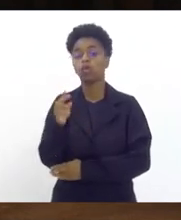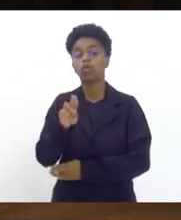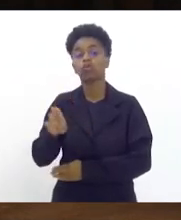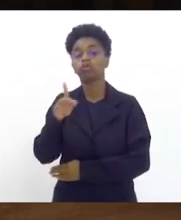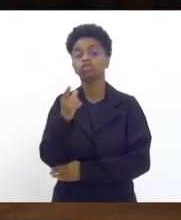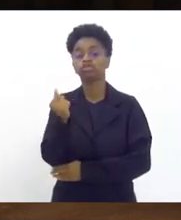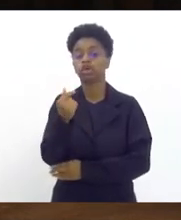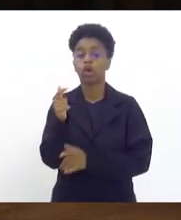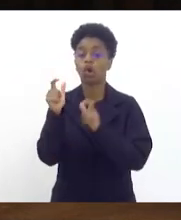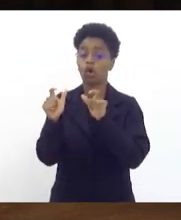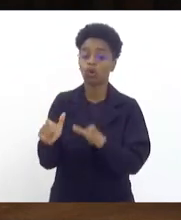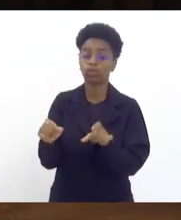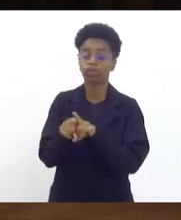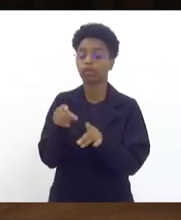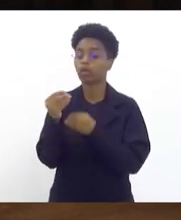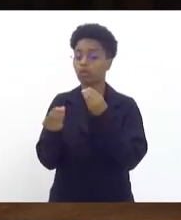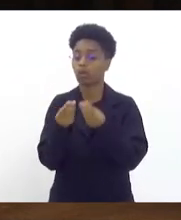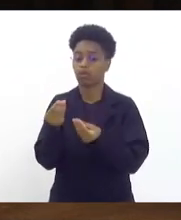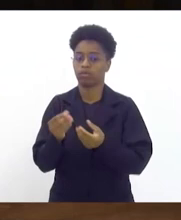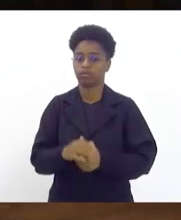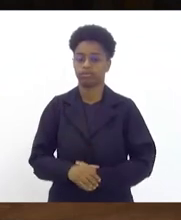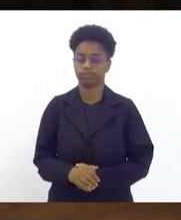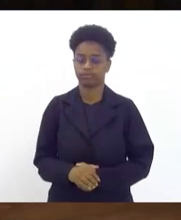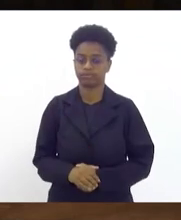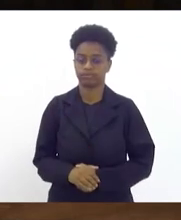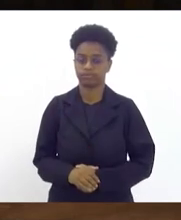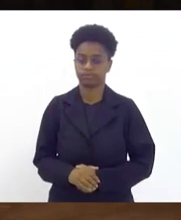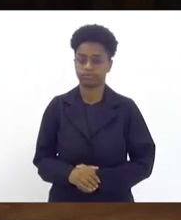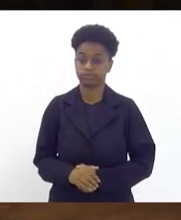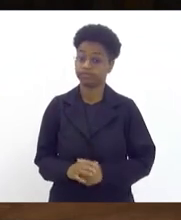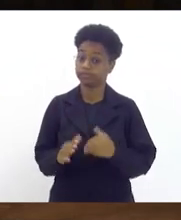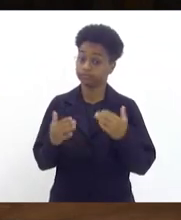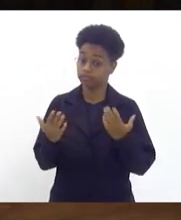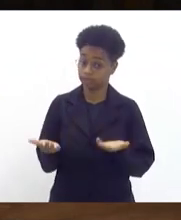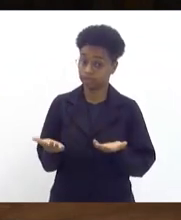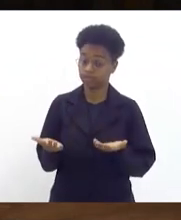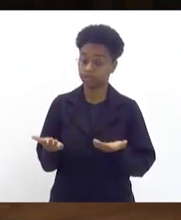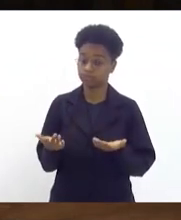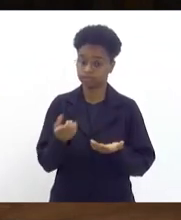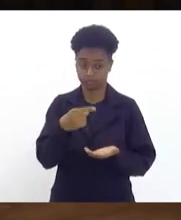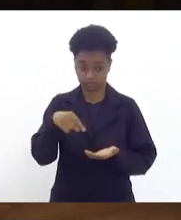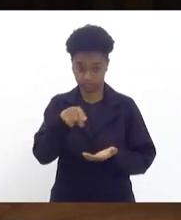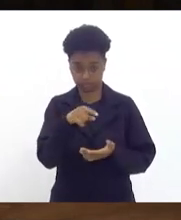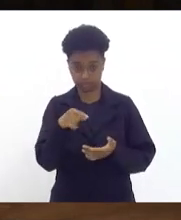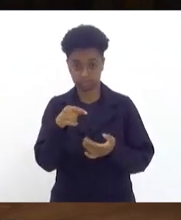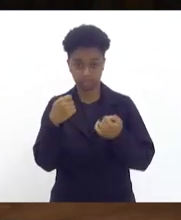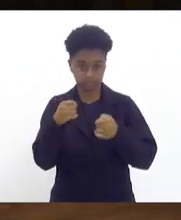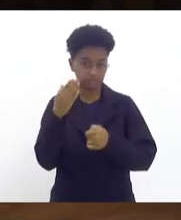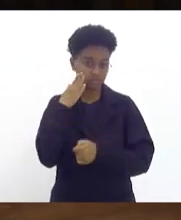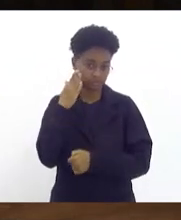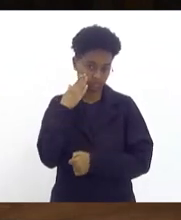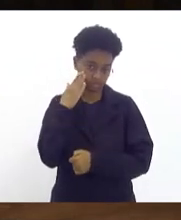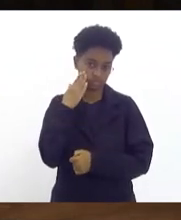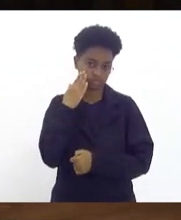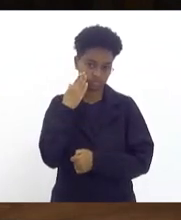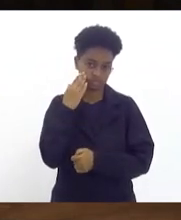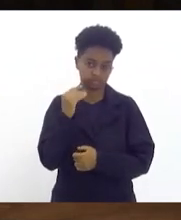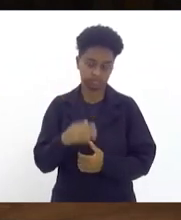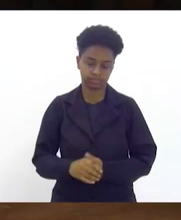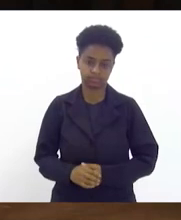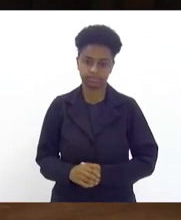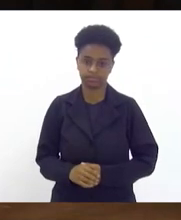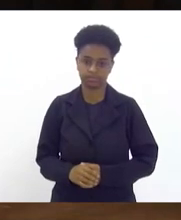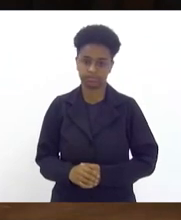dinheiro onde e de que maneira tá então para que vocês possam estar cientes disso